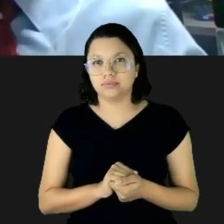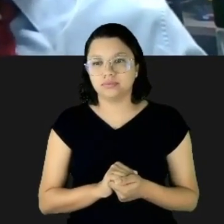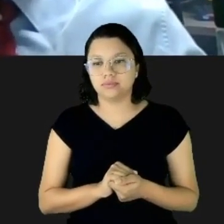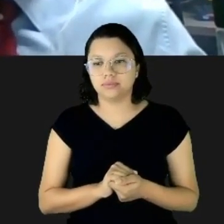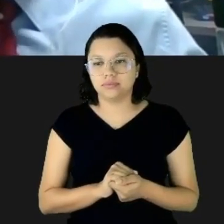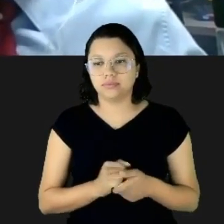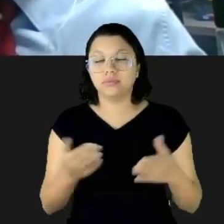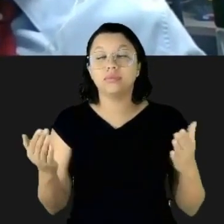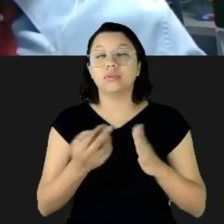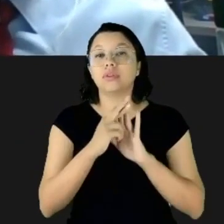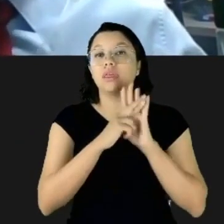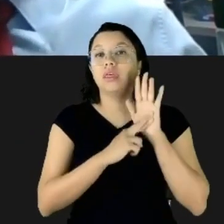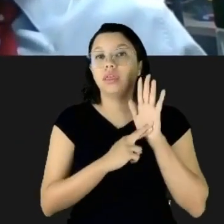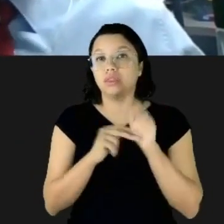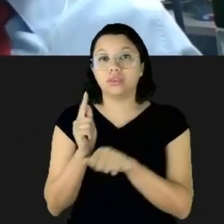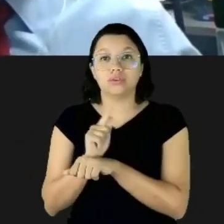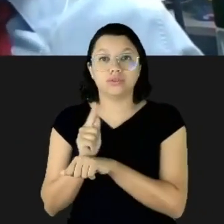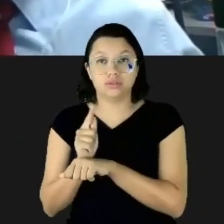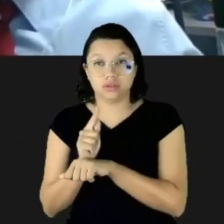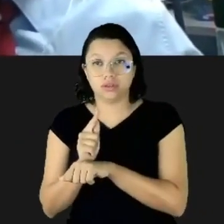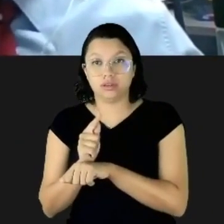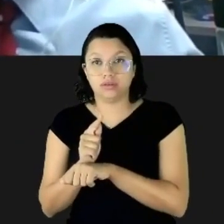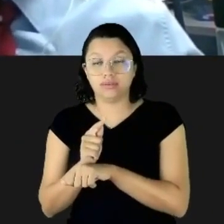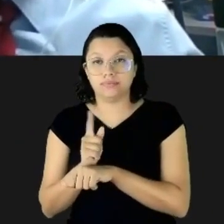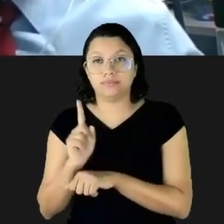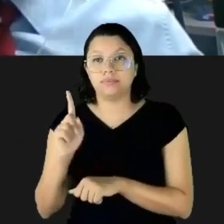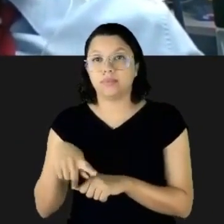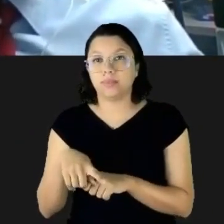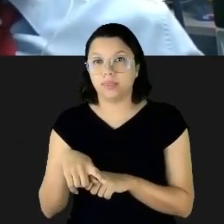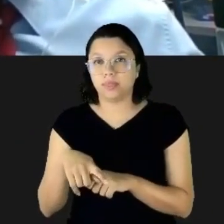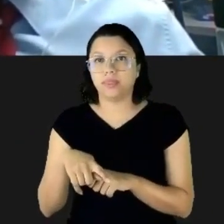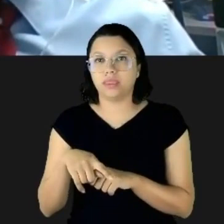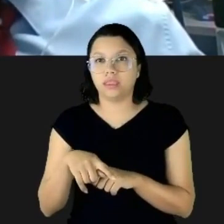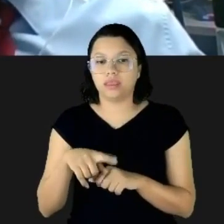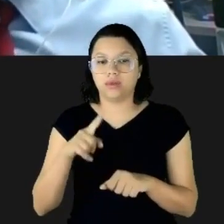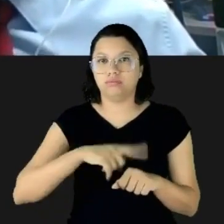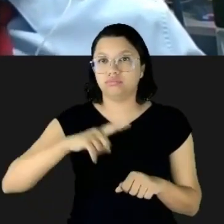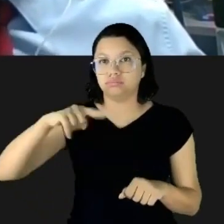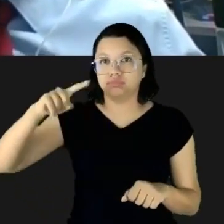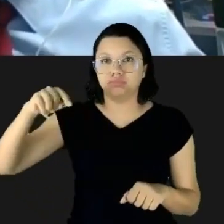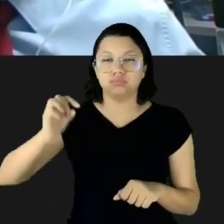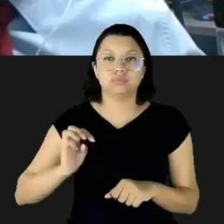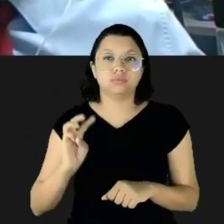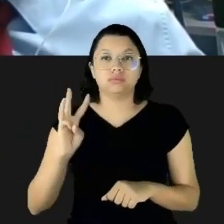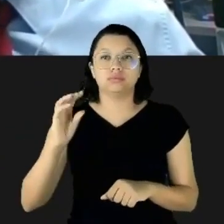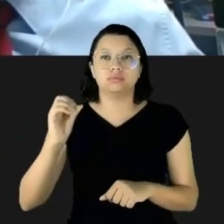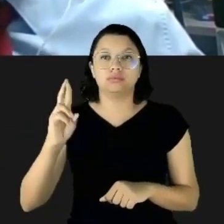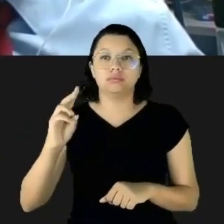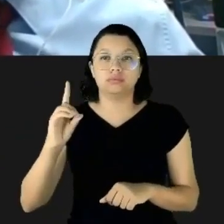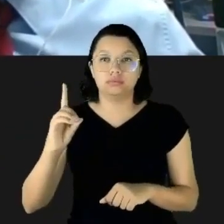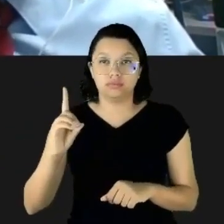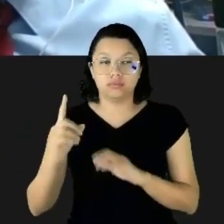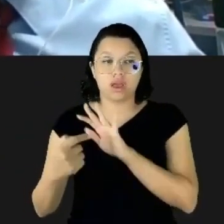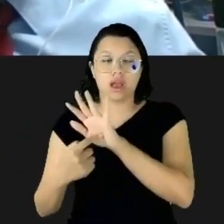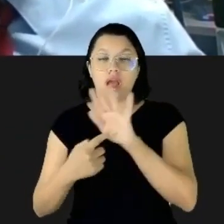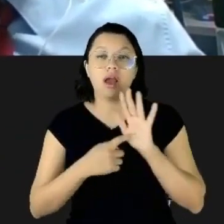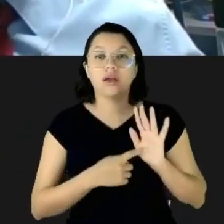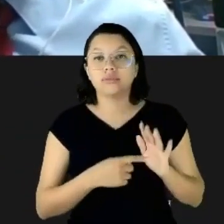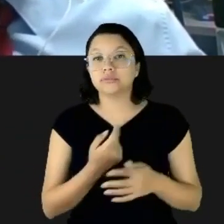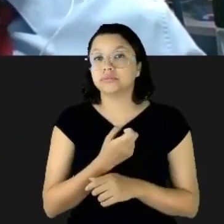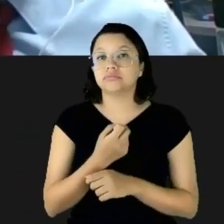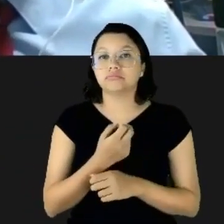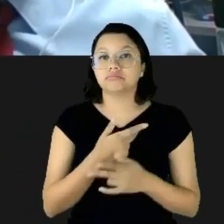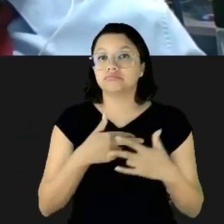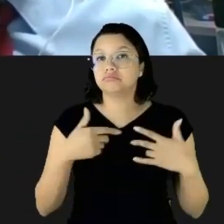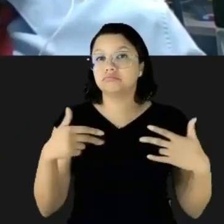esses relatórios gerenciais são isso aqui, são tabelas do Word, aonde aparece várias